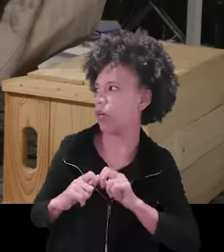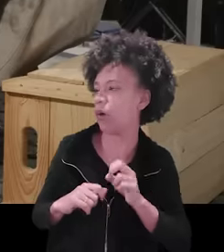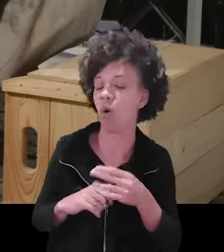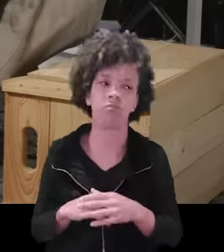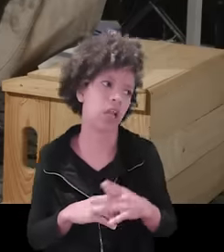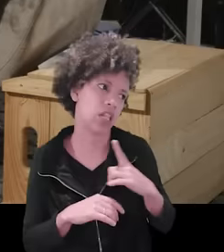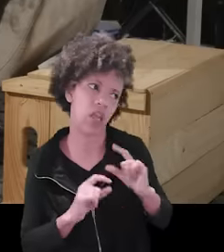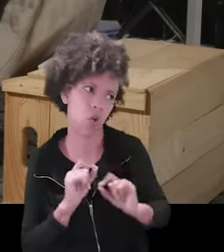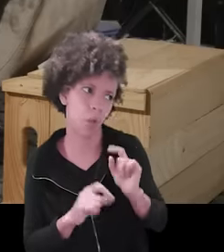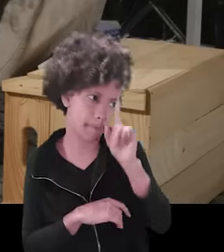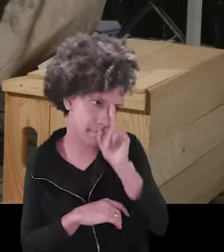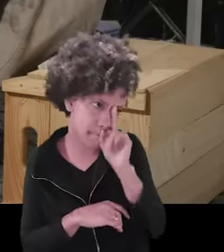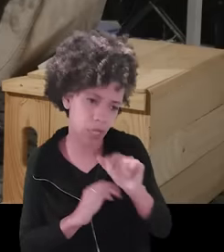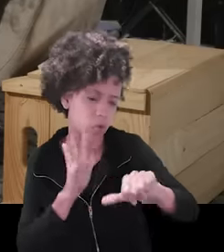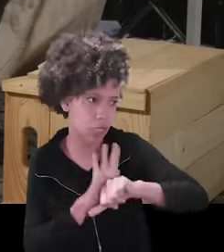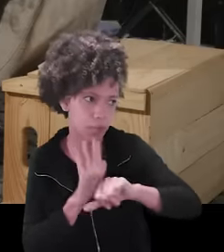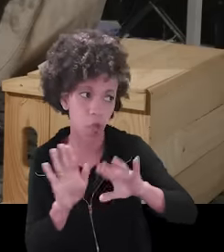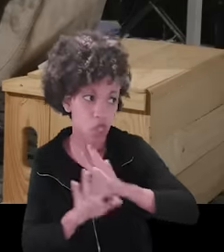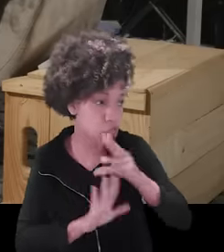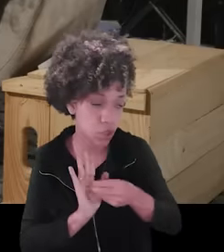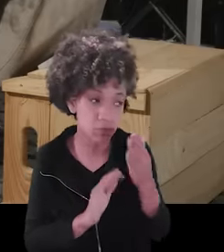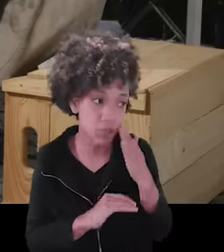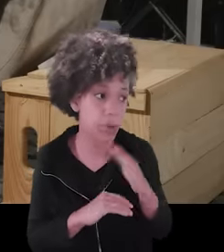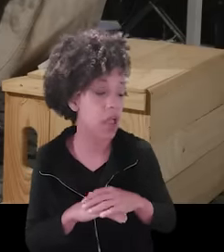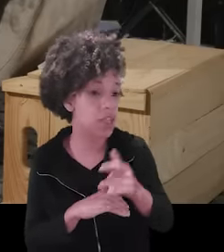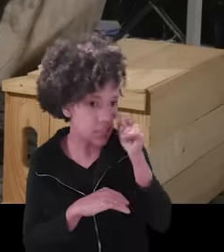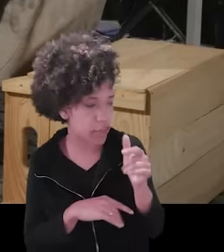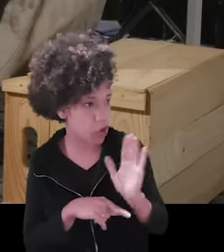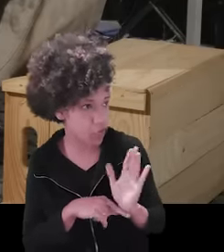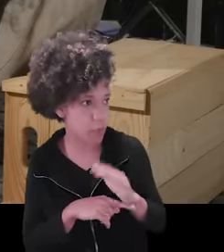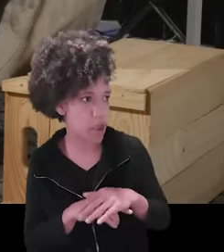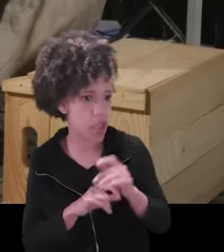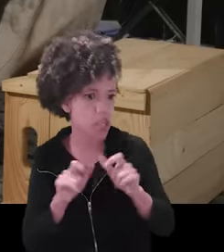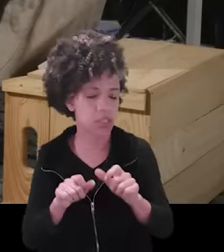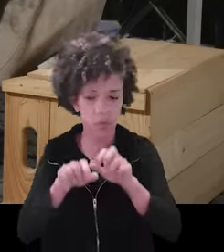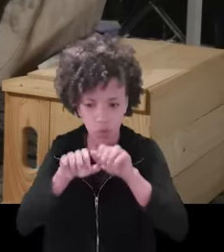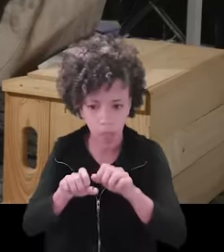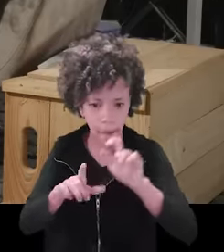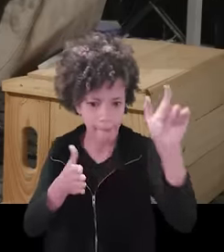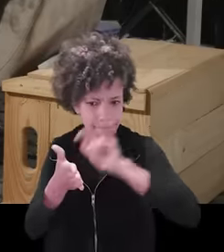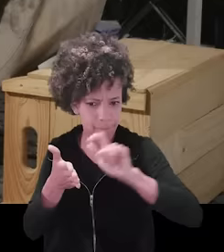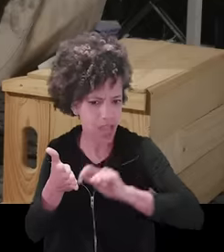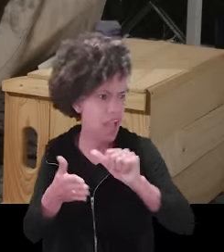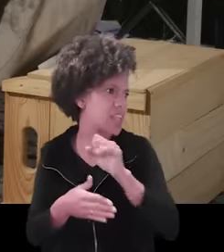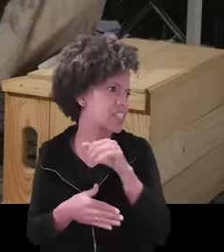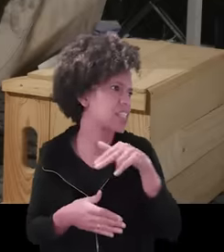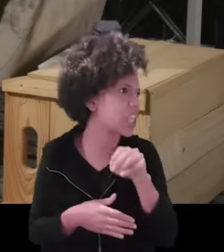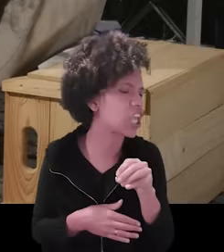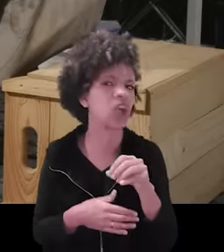até o tipo um negócio assim todo mundo sabe que todo mundo sabe você não vê nos filmes que as pessoas Ficamos muito